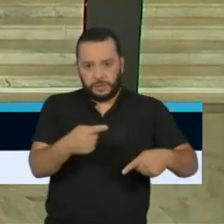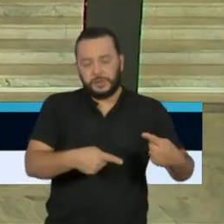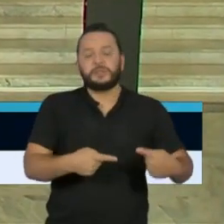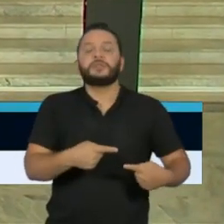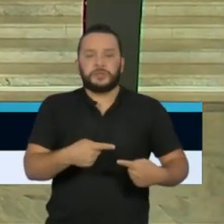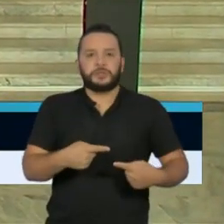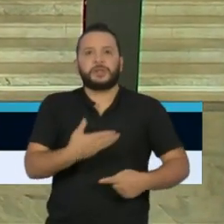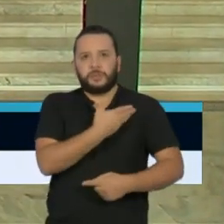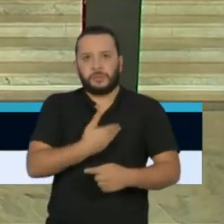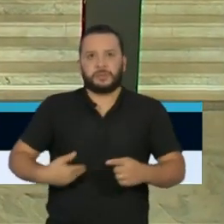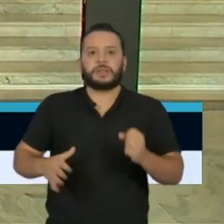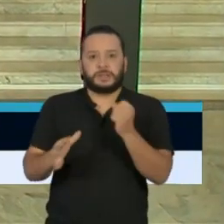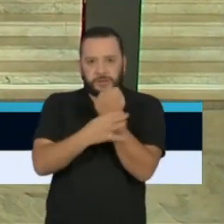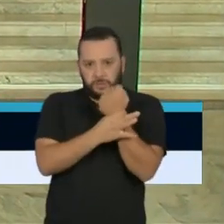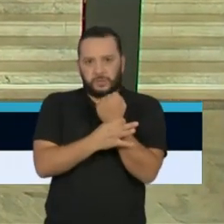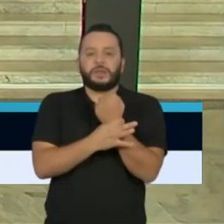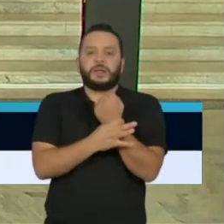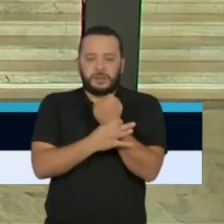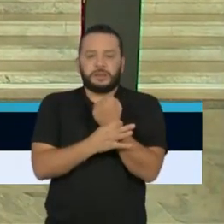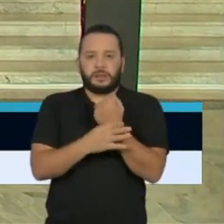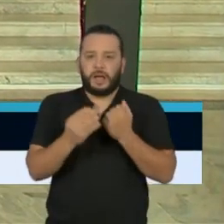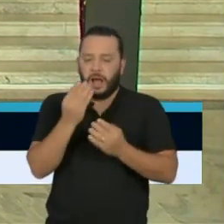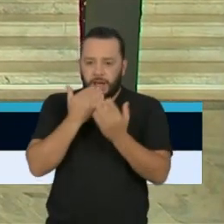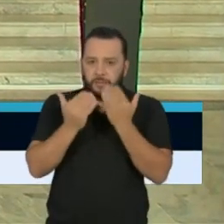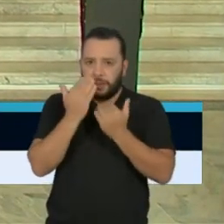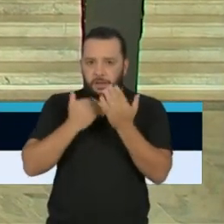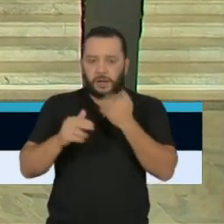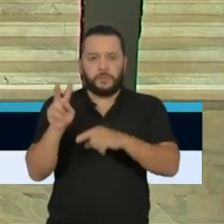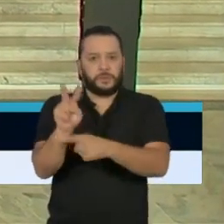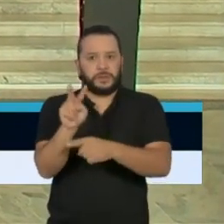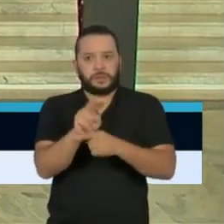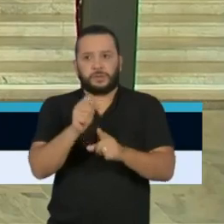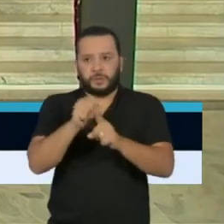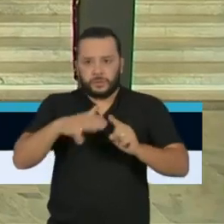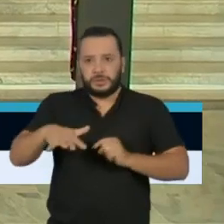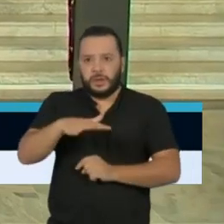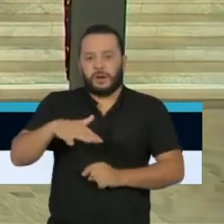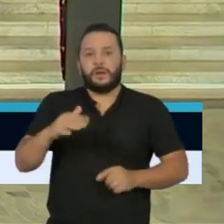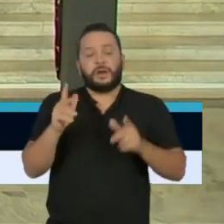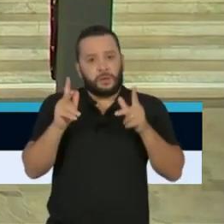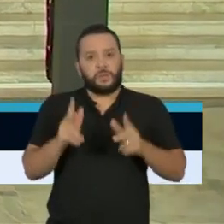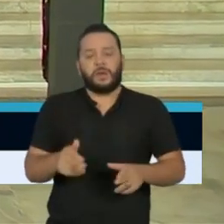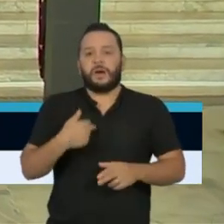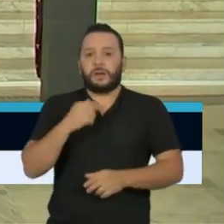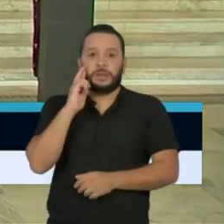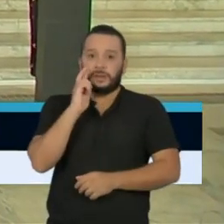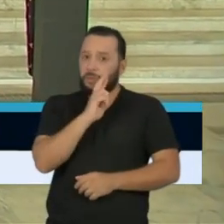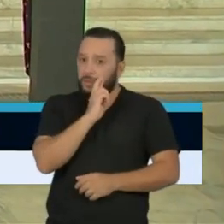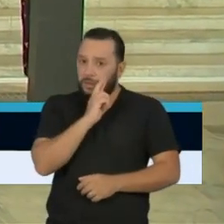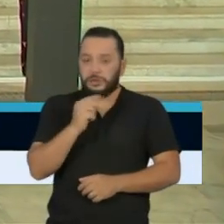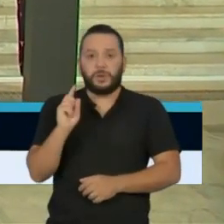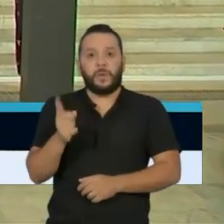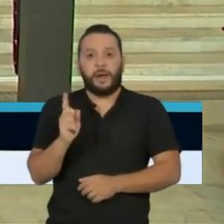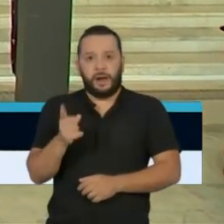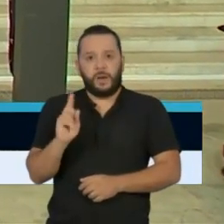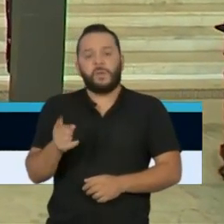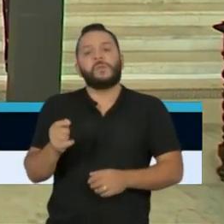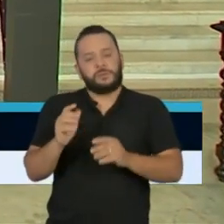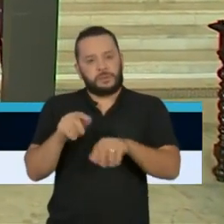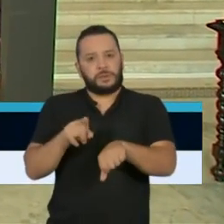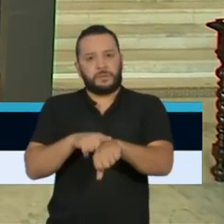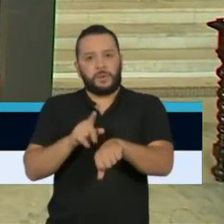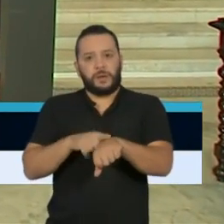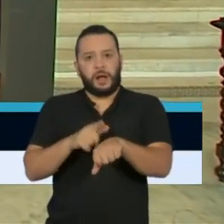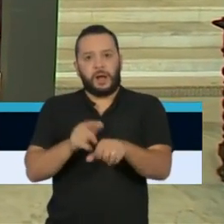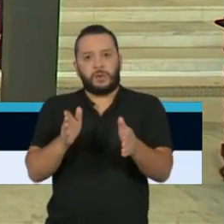segurança alimentar na nossa grande frente de proteção social, como foi também a ampliação dos restaurantes, das refeições dos restaurantes Bom Prato